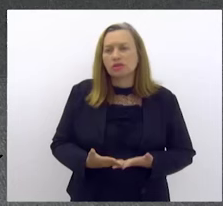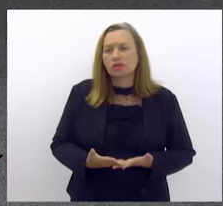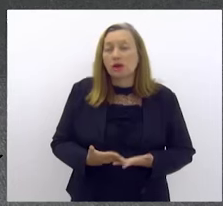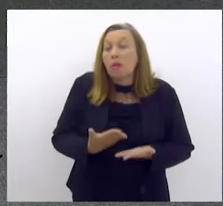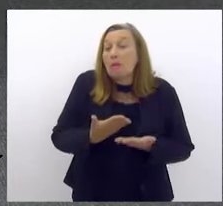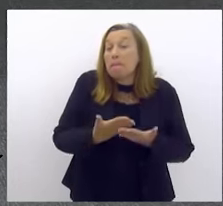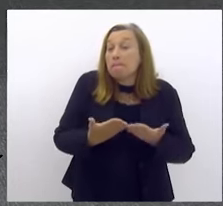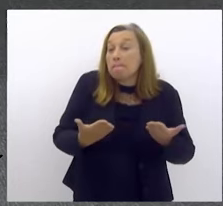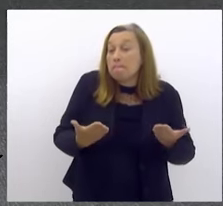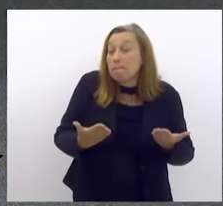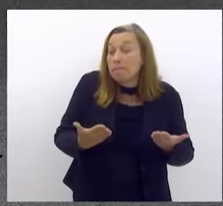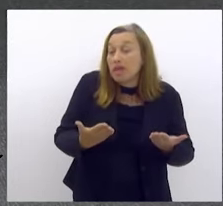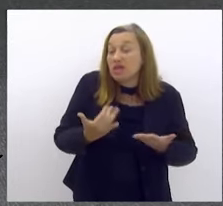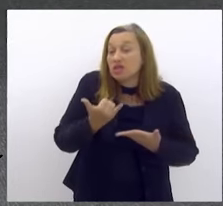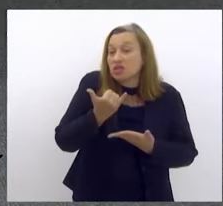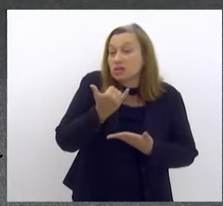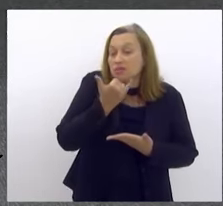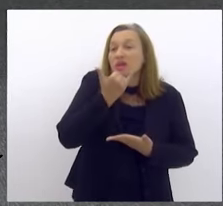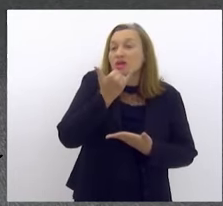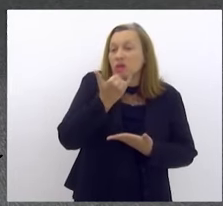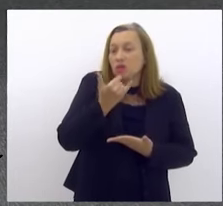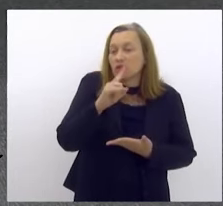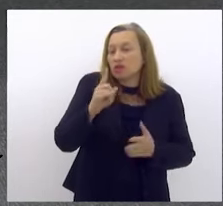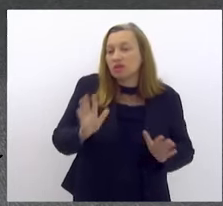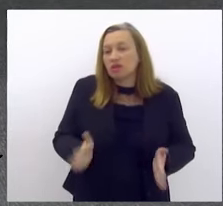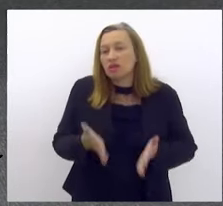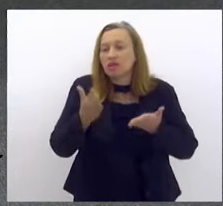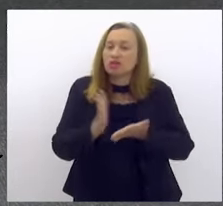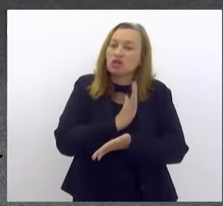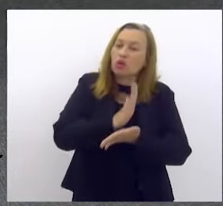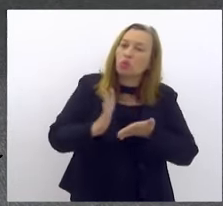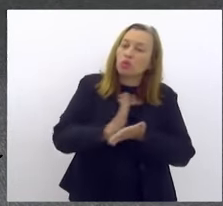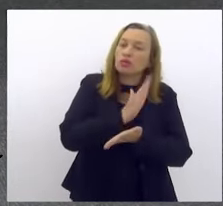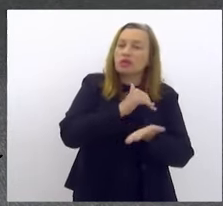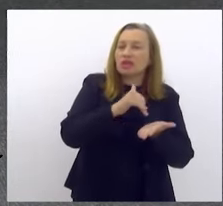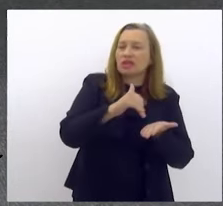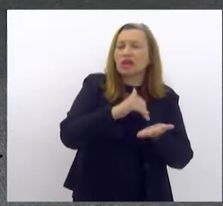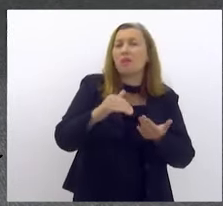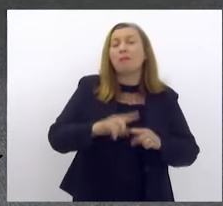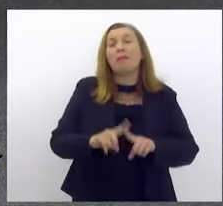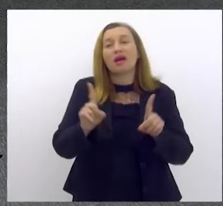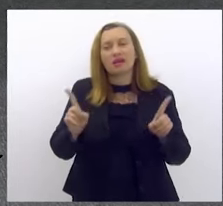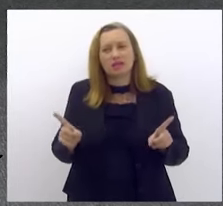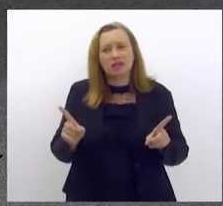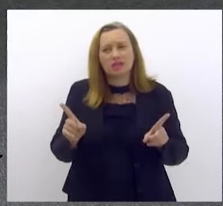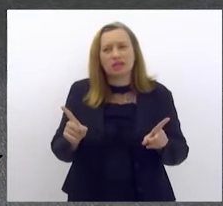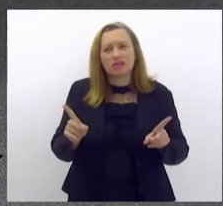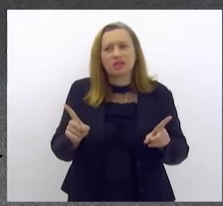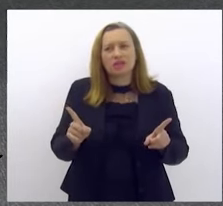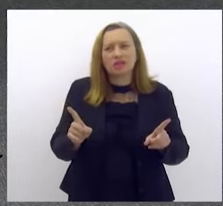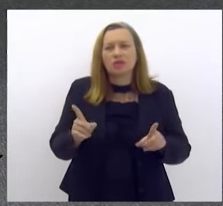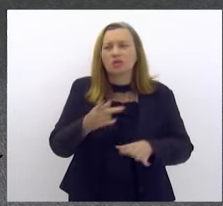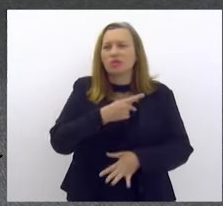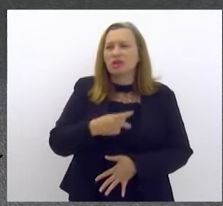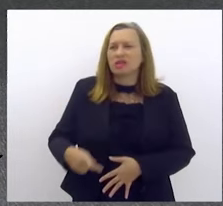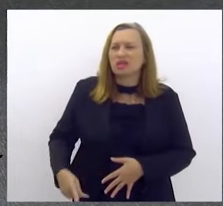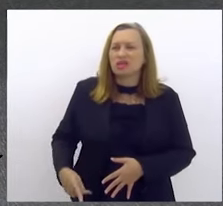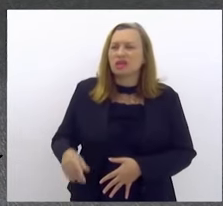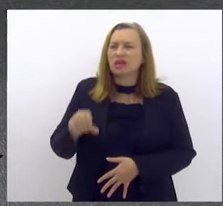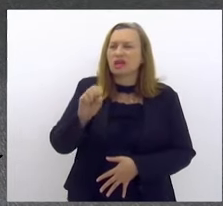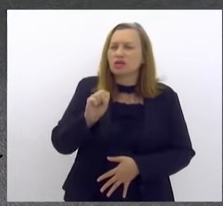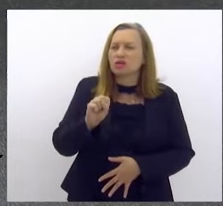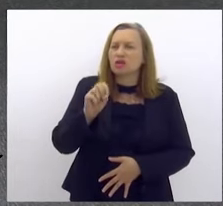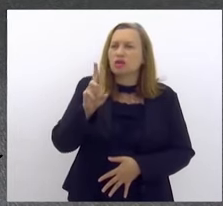perdoa, talvez, a não iniciativa de algumas secretarias, mas o presidente da Sudeste é uma pessoa muito